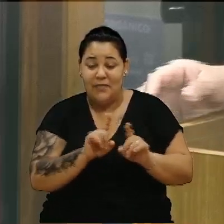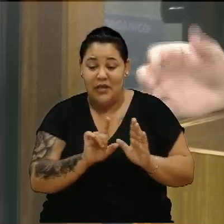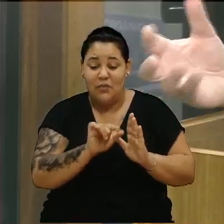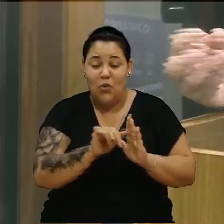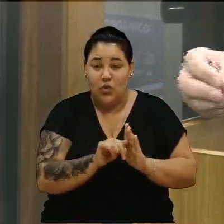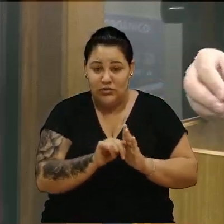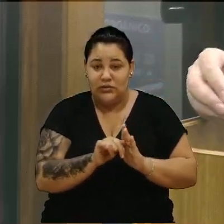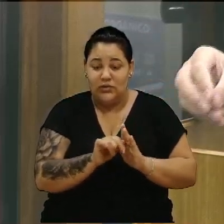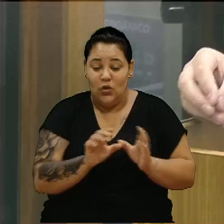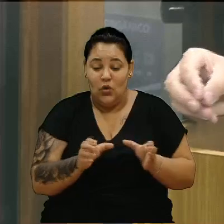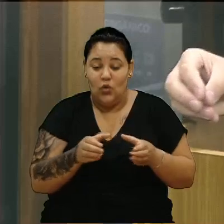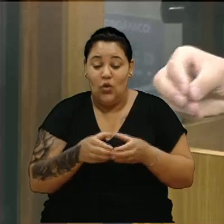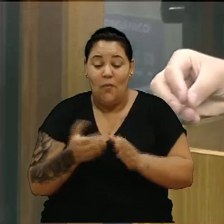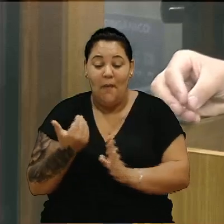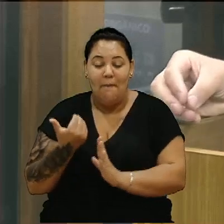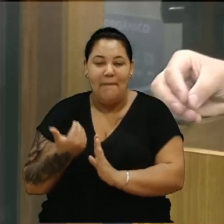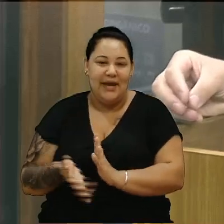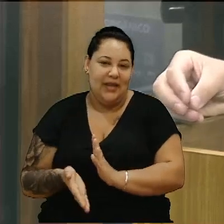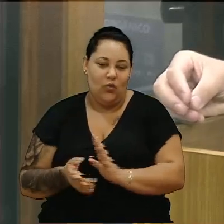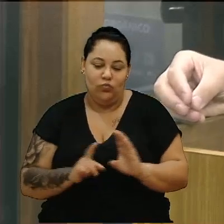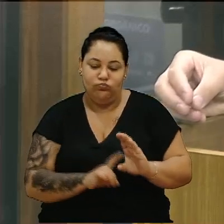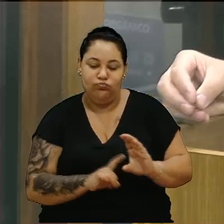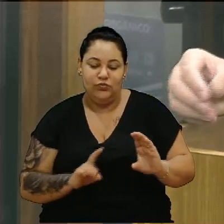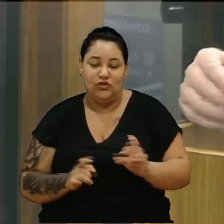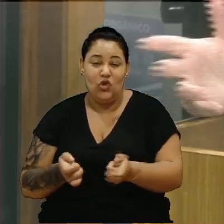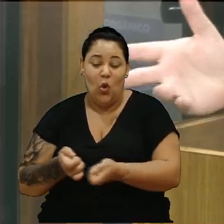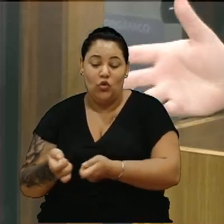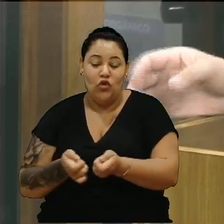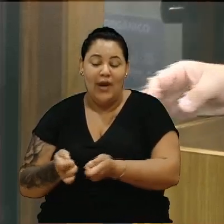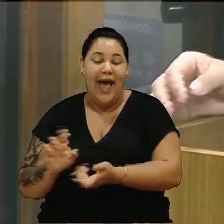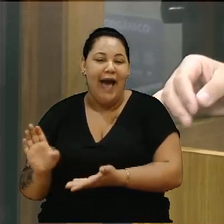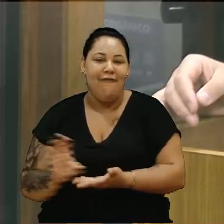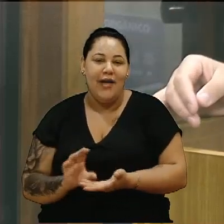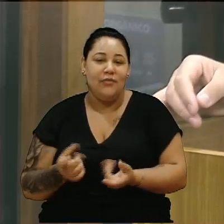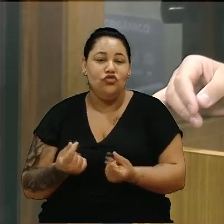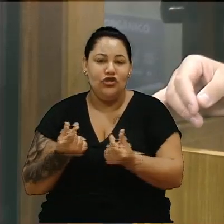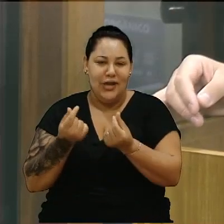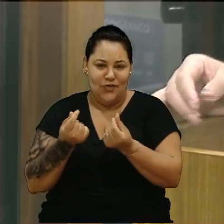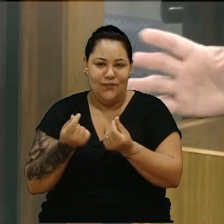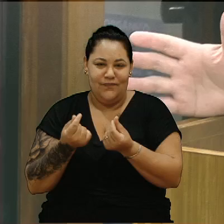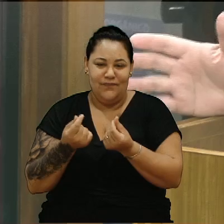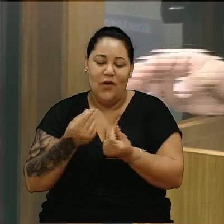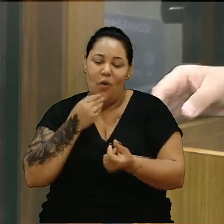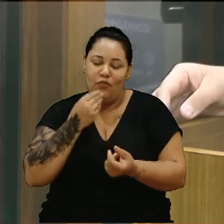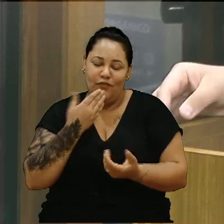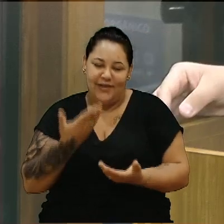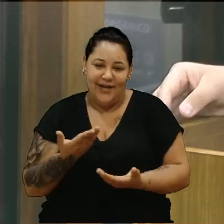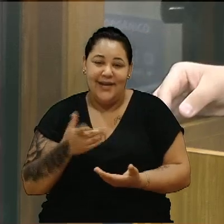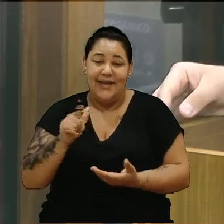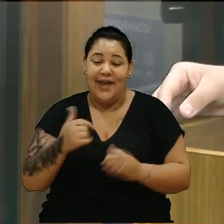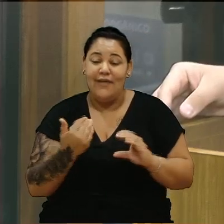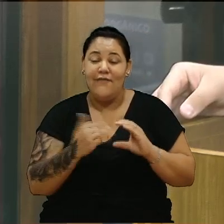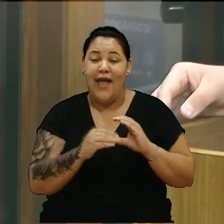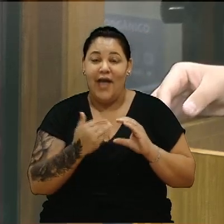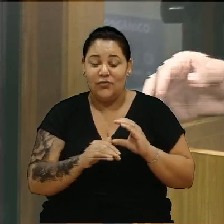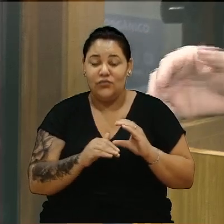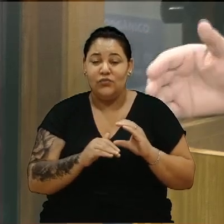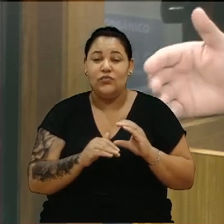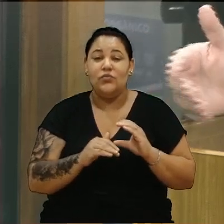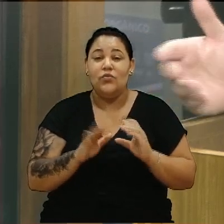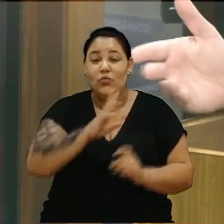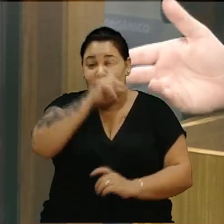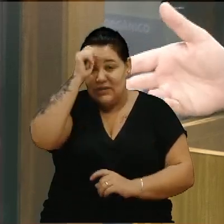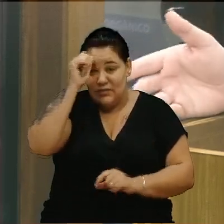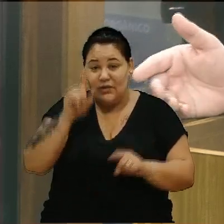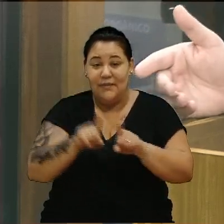corporação local ela perdeu a autonomia da gerência desse recurso. A gerência e a aplicação, obviamente, né, que eram destinados aí ao Fundo Municipal, e